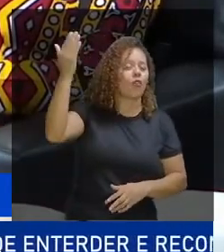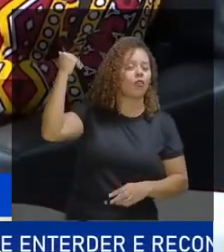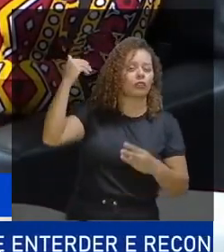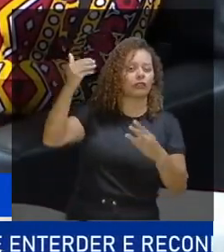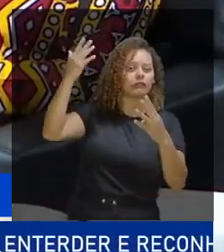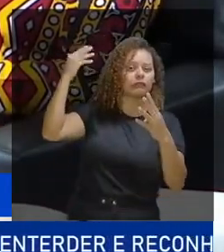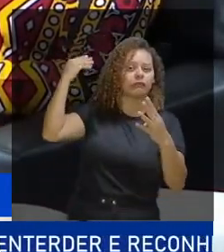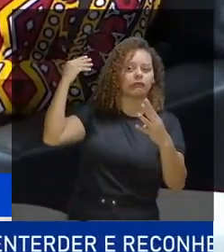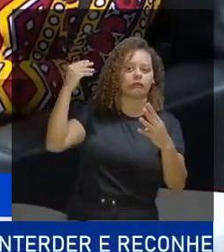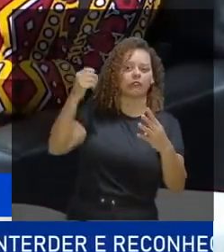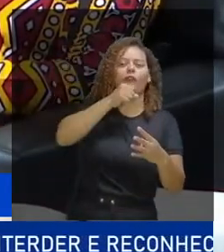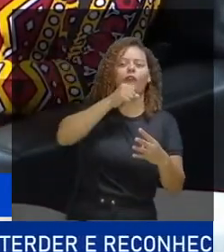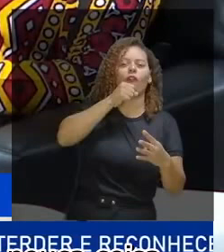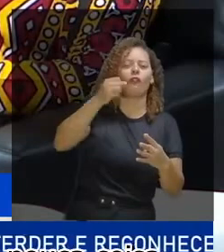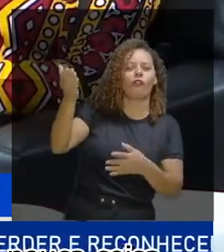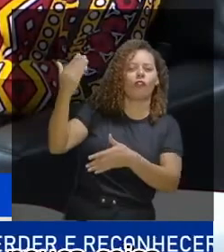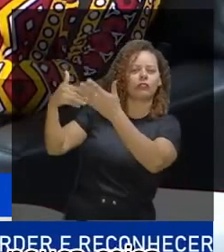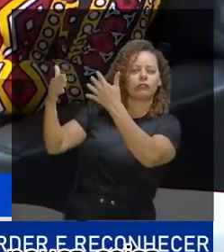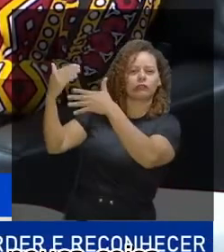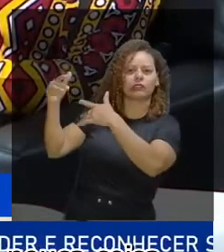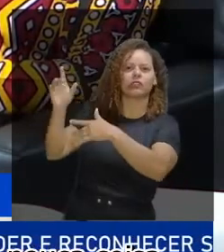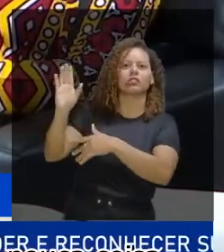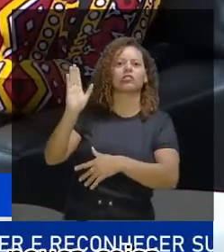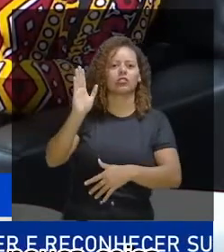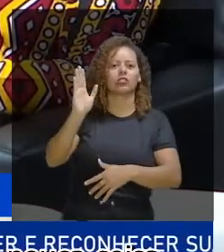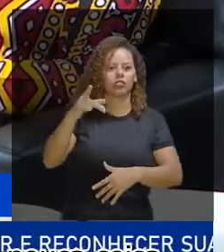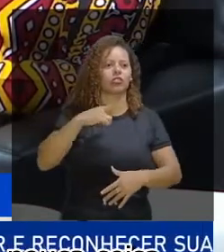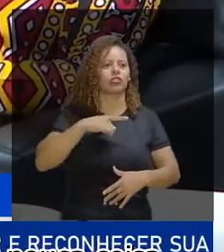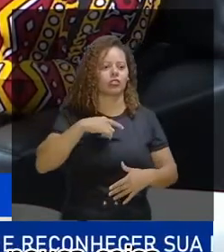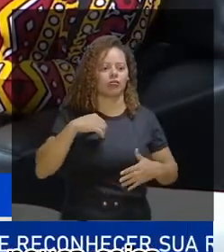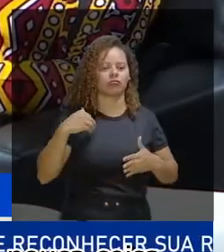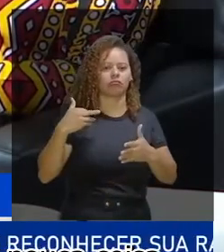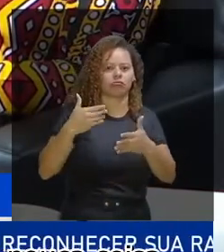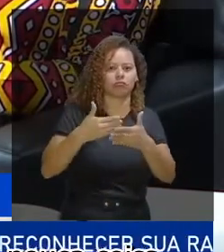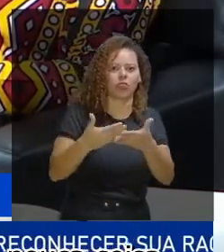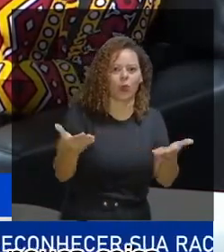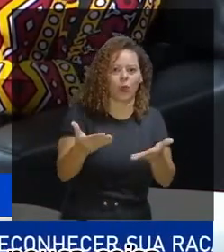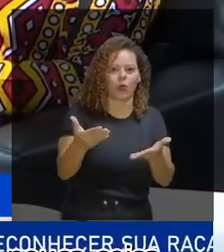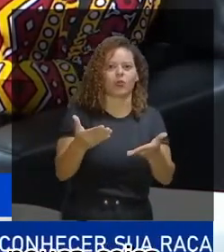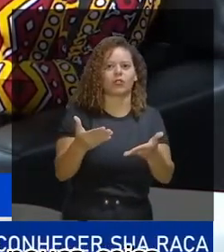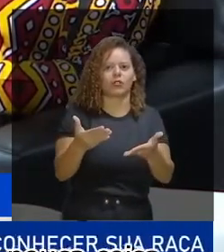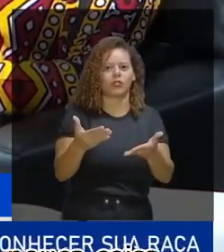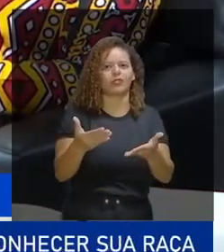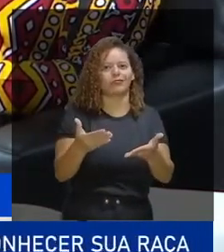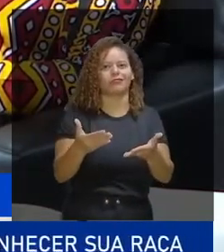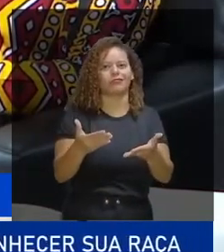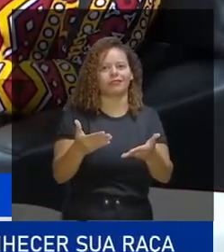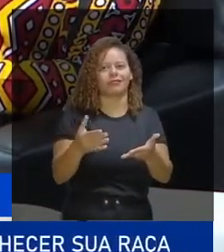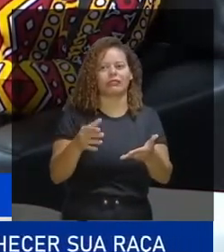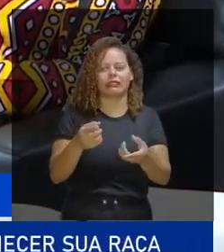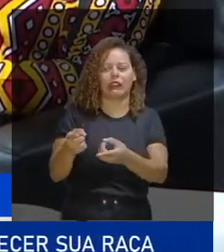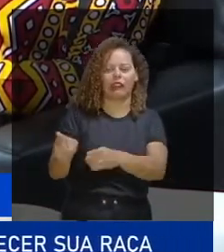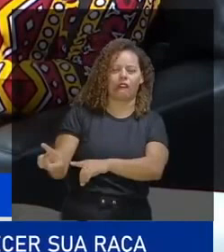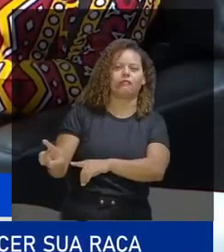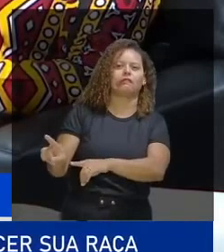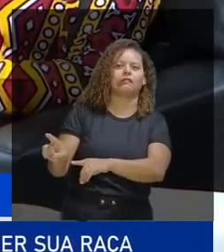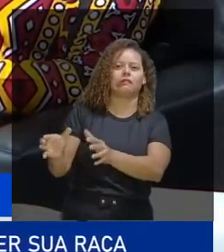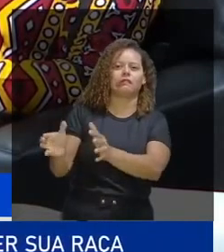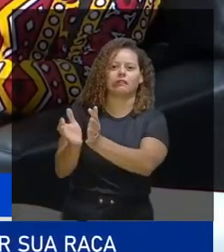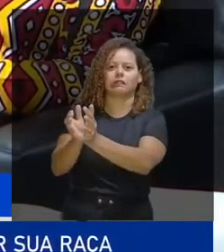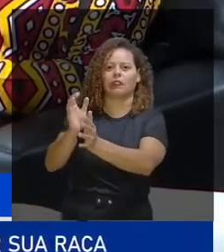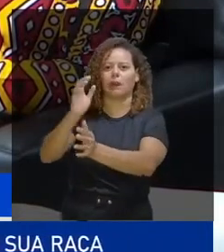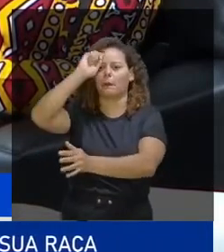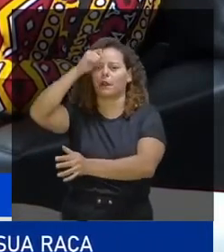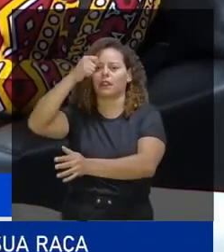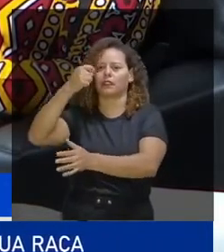gerações para trás, é pouca coisa. Se nós considerarmos que cada geração vai a 80 anos, é pouca coisa. Eu